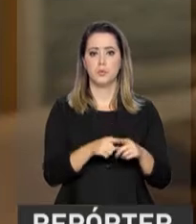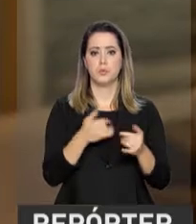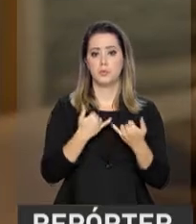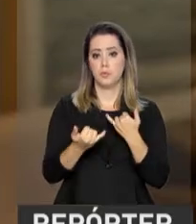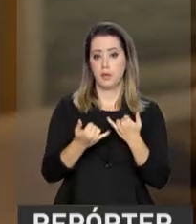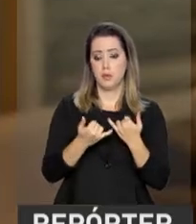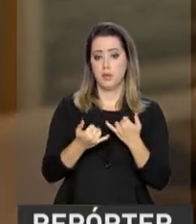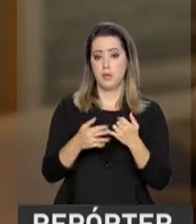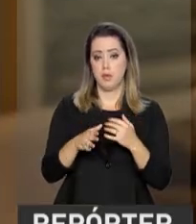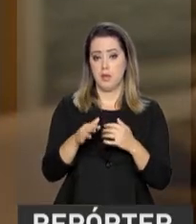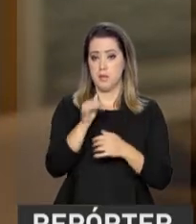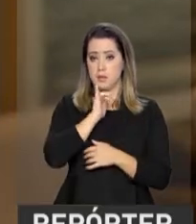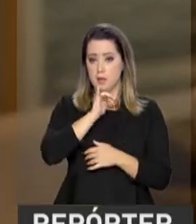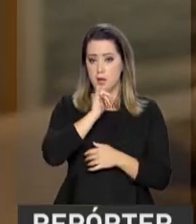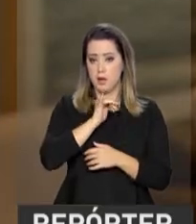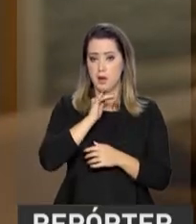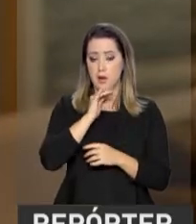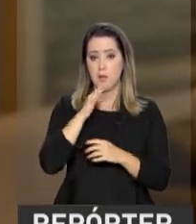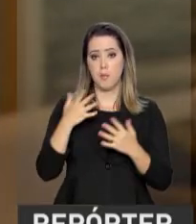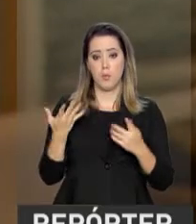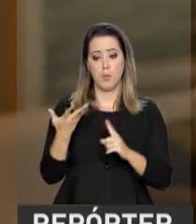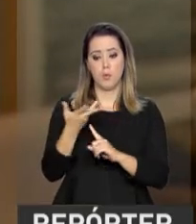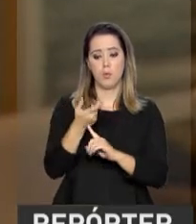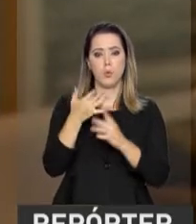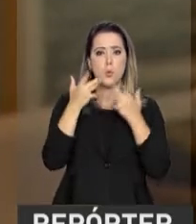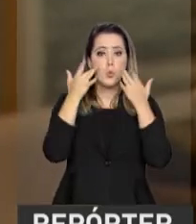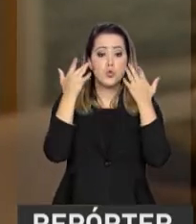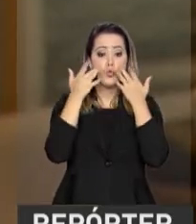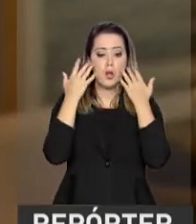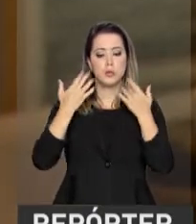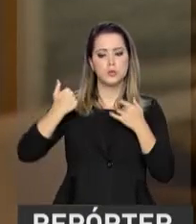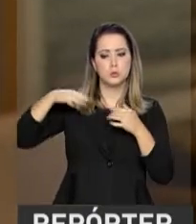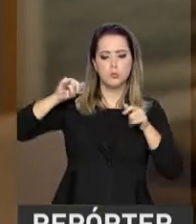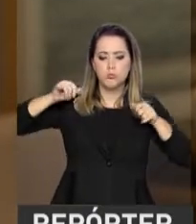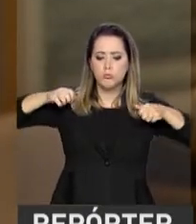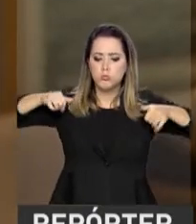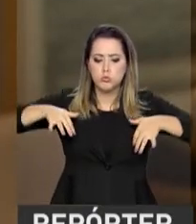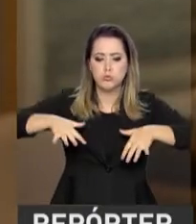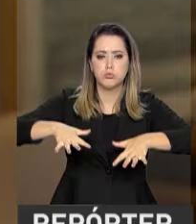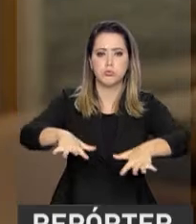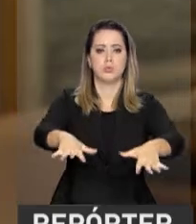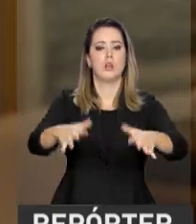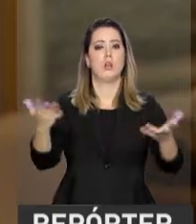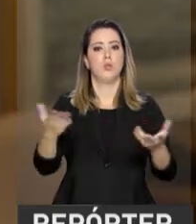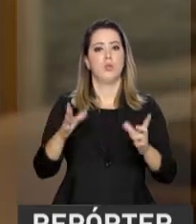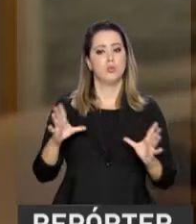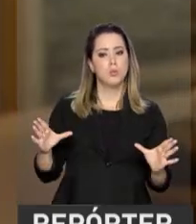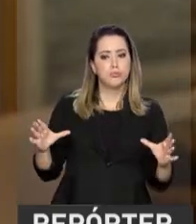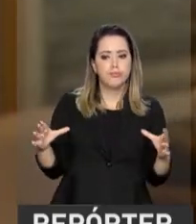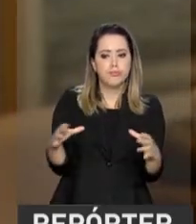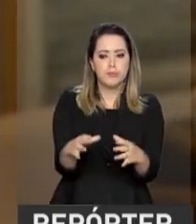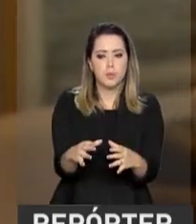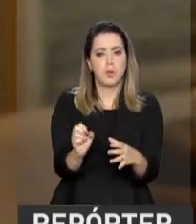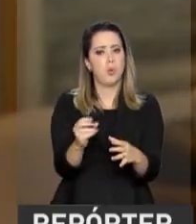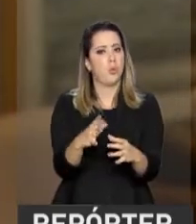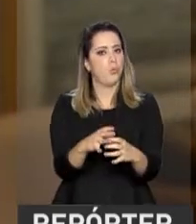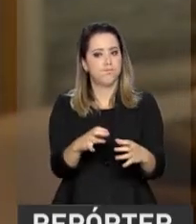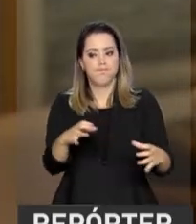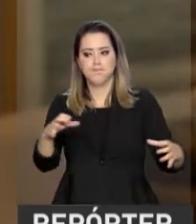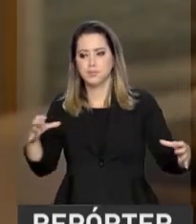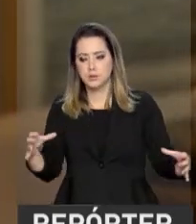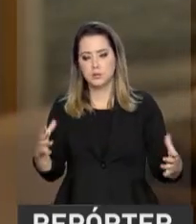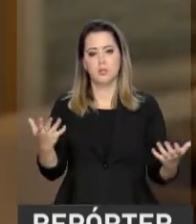teatro com mais pessoas mais público agora você tem um teatro com um público menor o teu público atingido